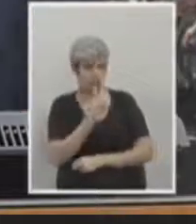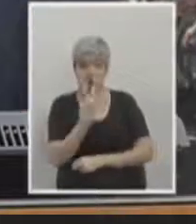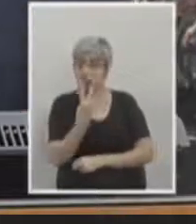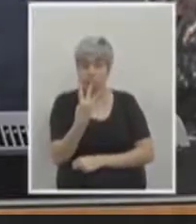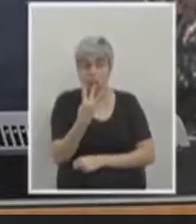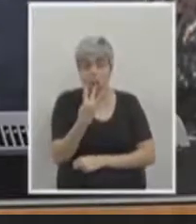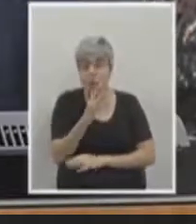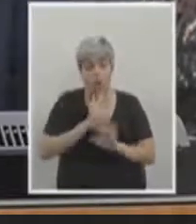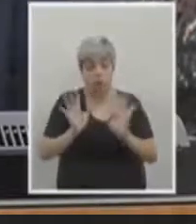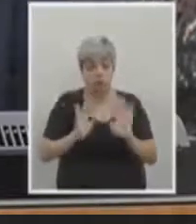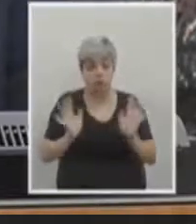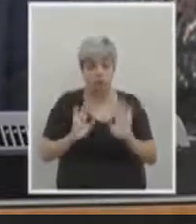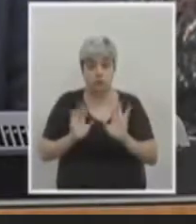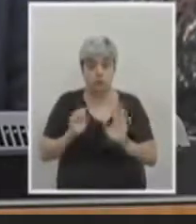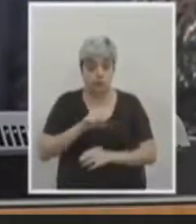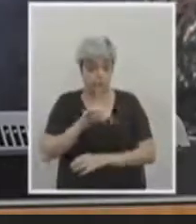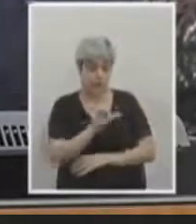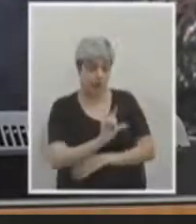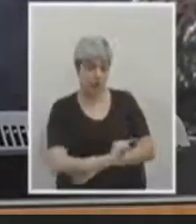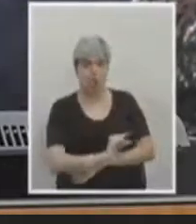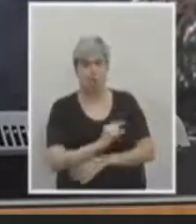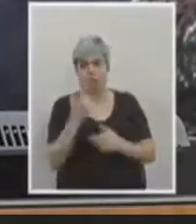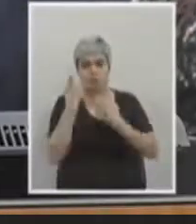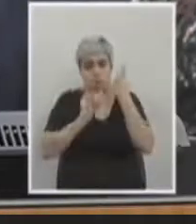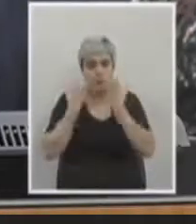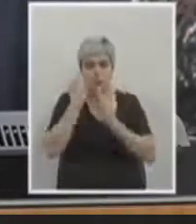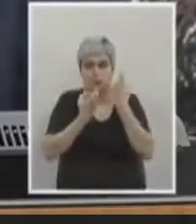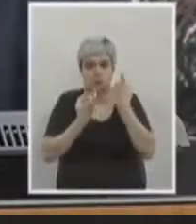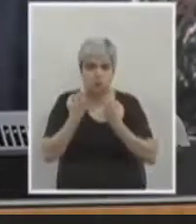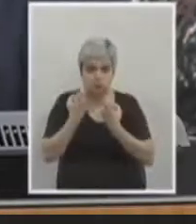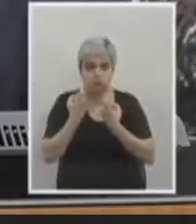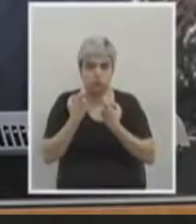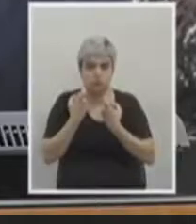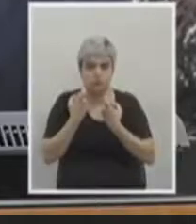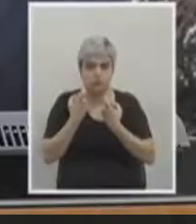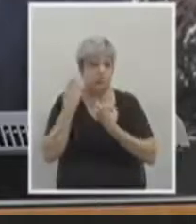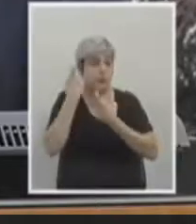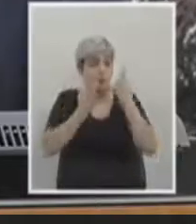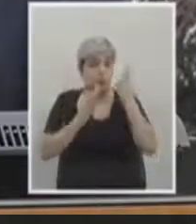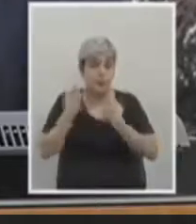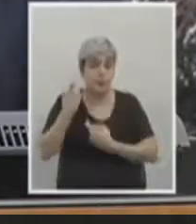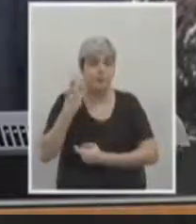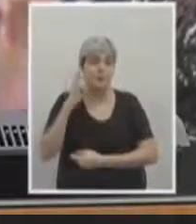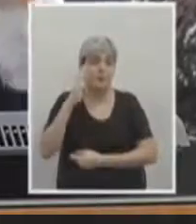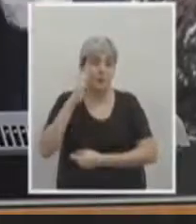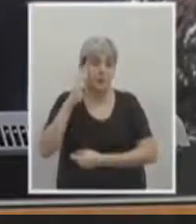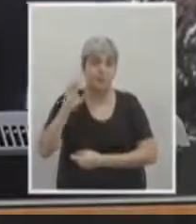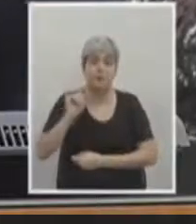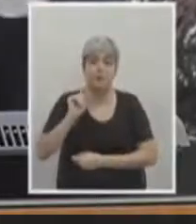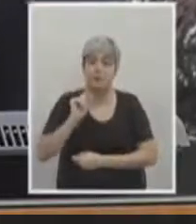a nota técnica 4 é a menor das preocupações. A maior preocupação se chama ADI